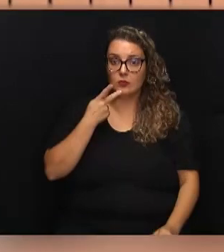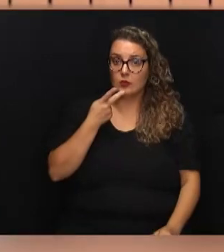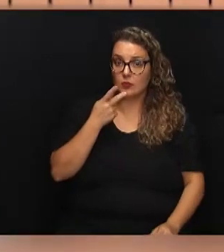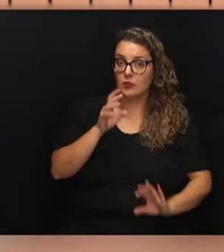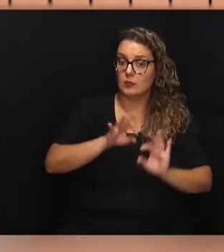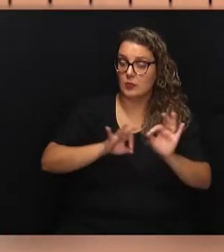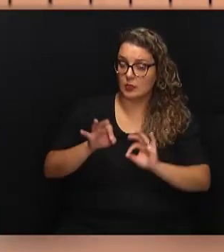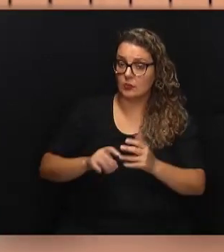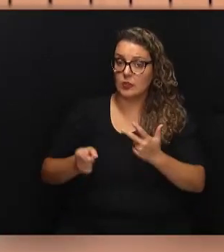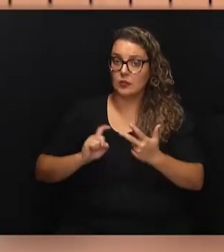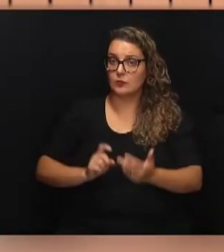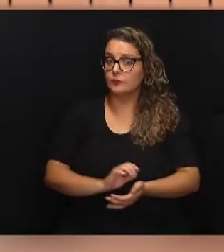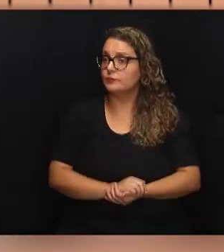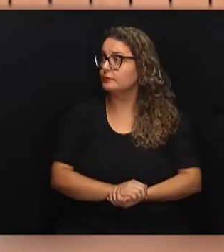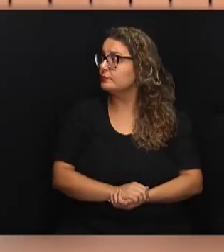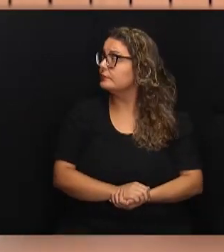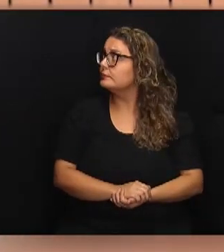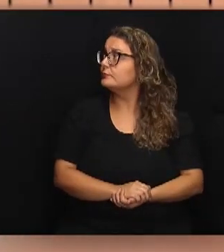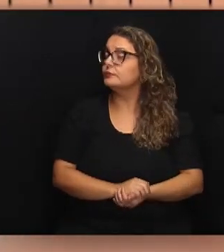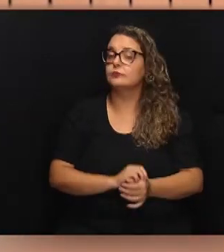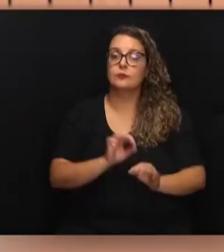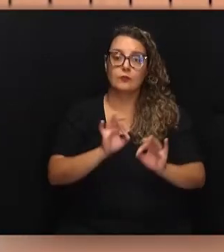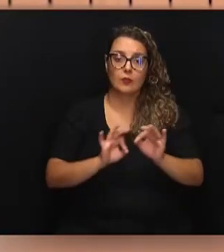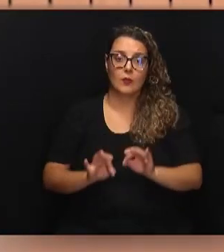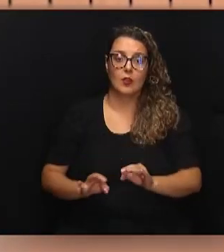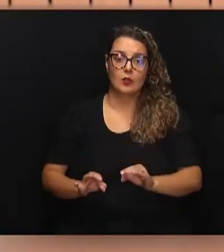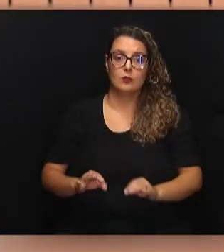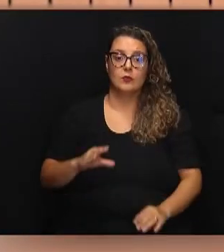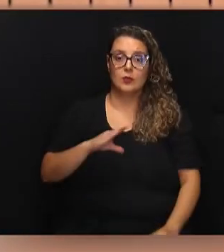planejadas pelo Executivo. O Plano Municipal de Cultura,